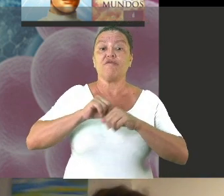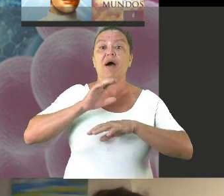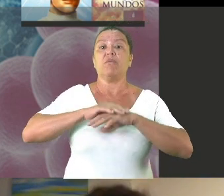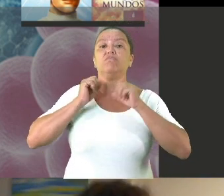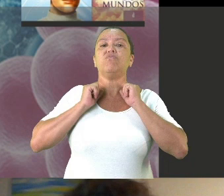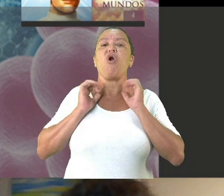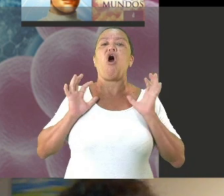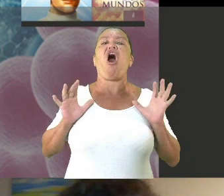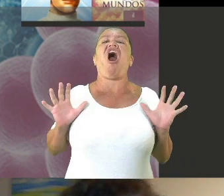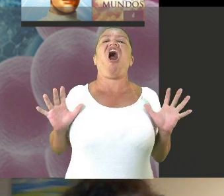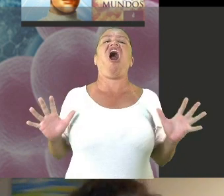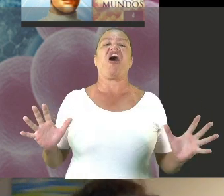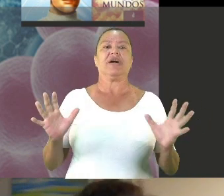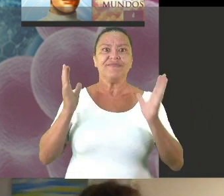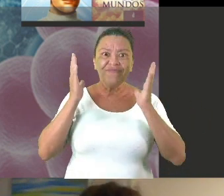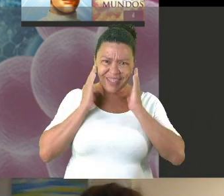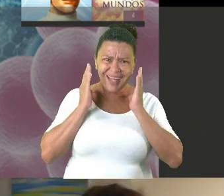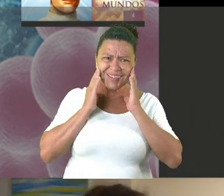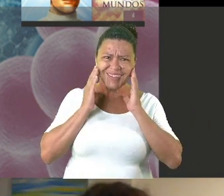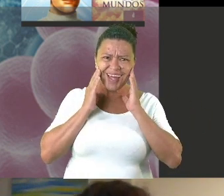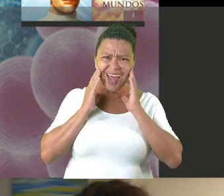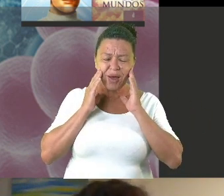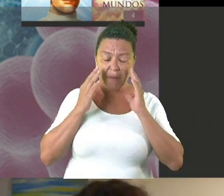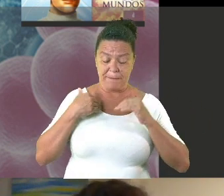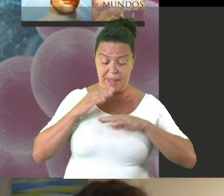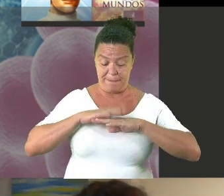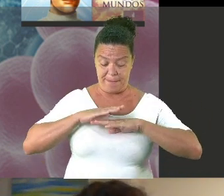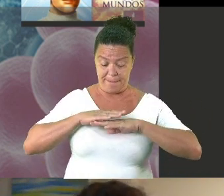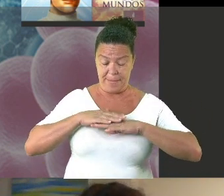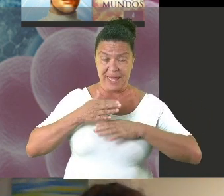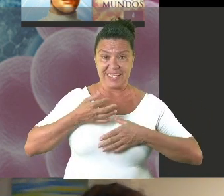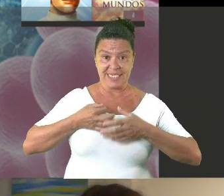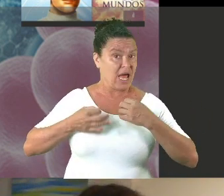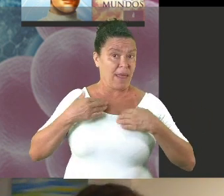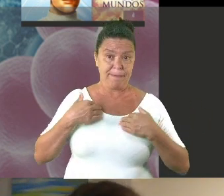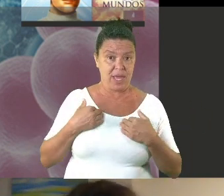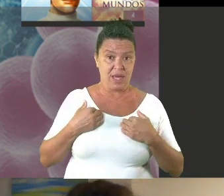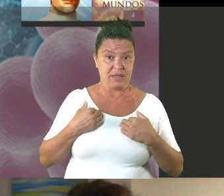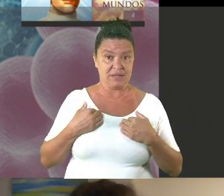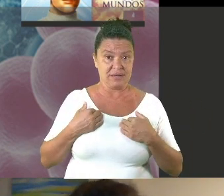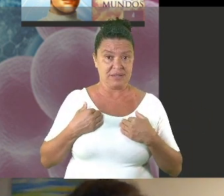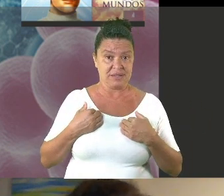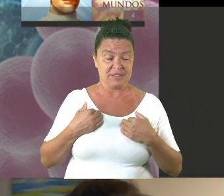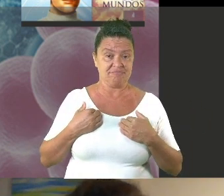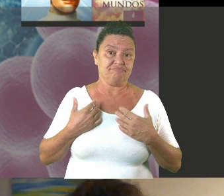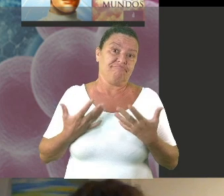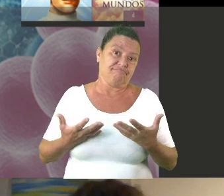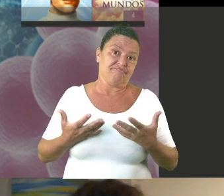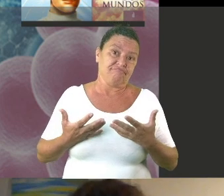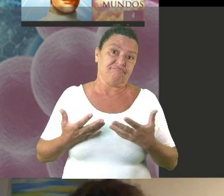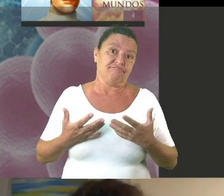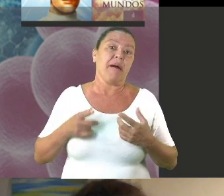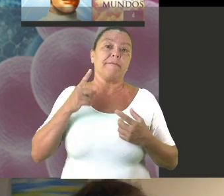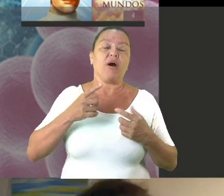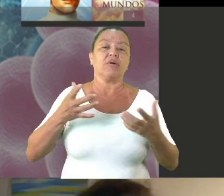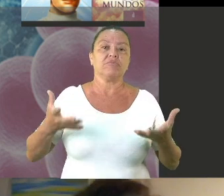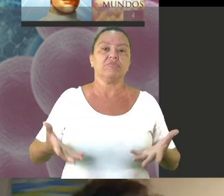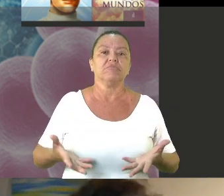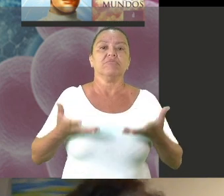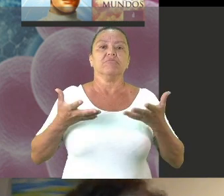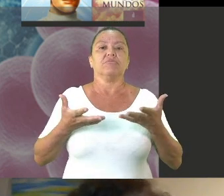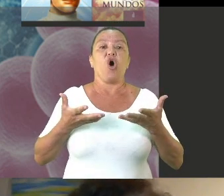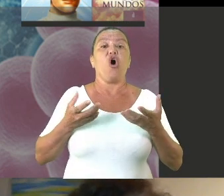que ele vibra sobre suas próprias células. Então ele estará enobrecendo